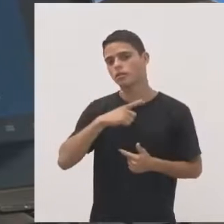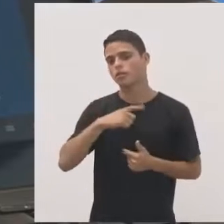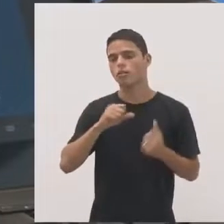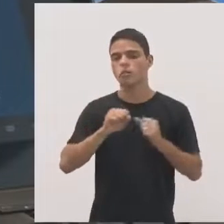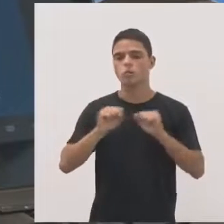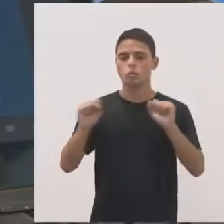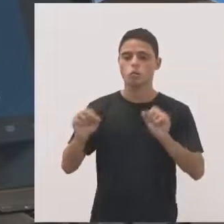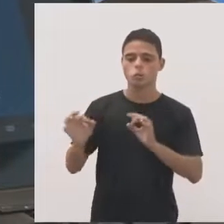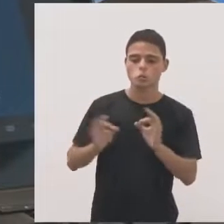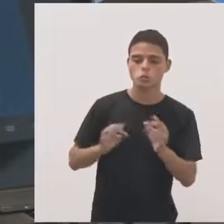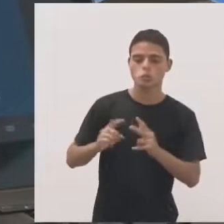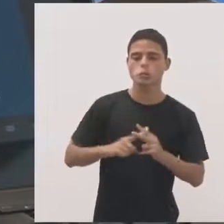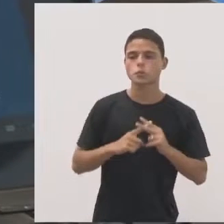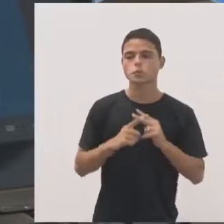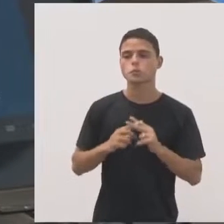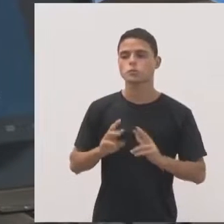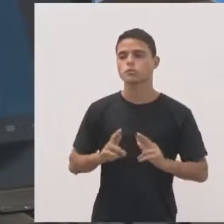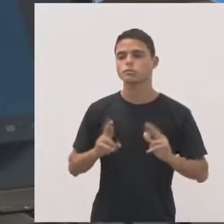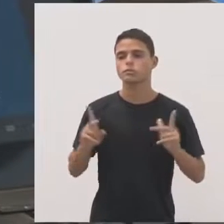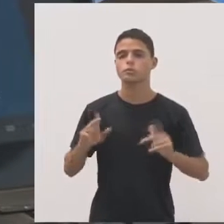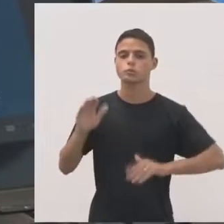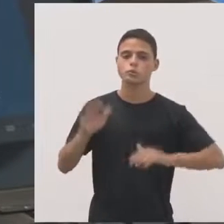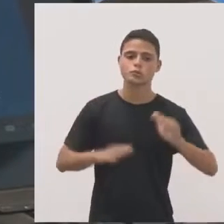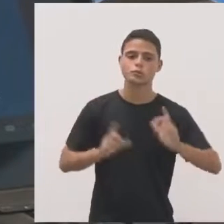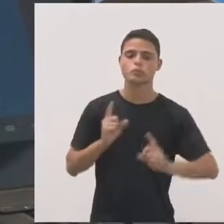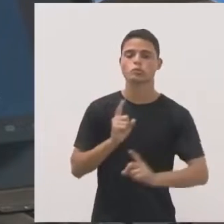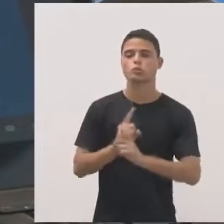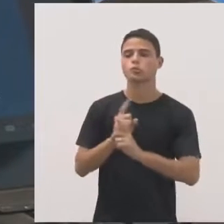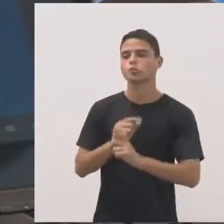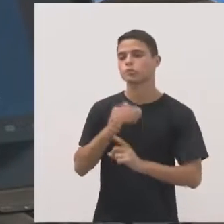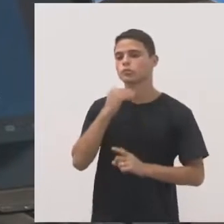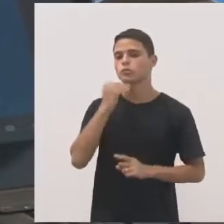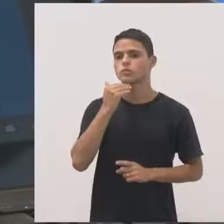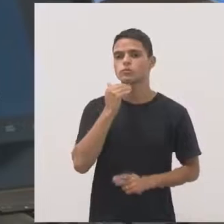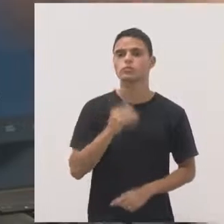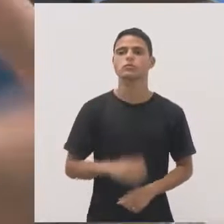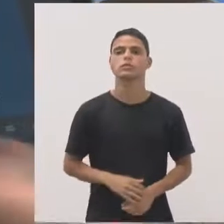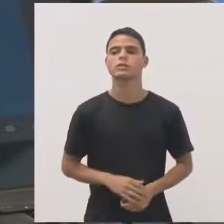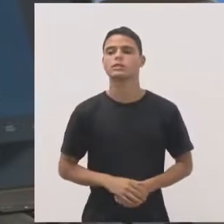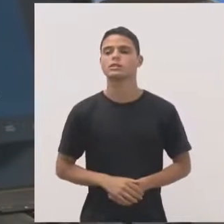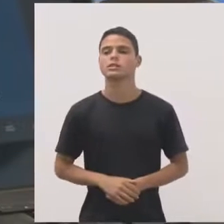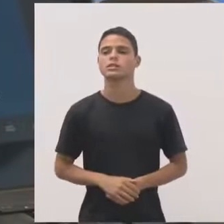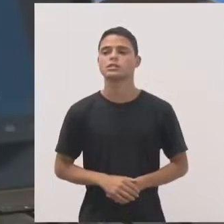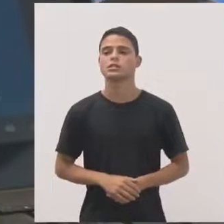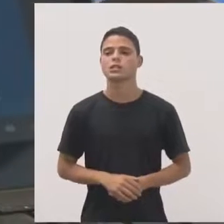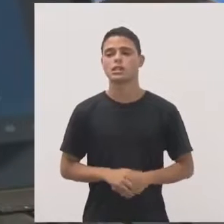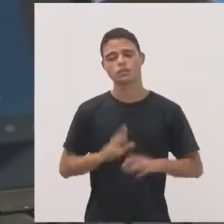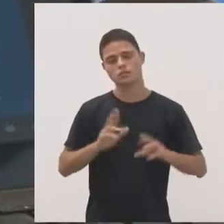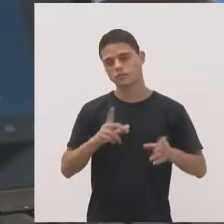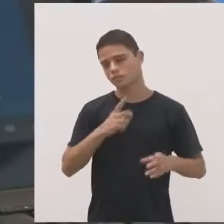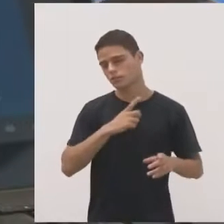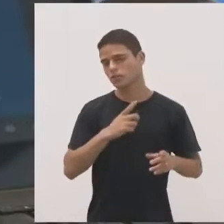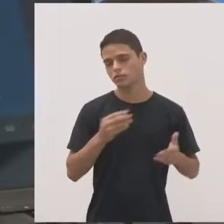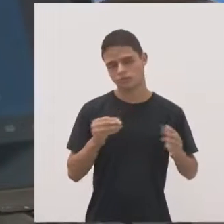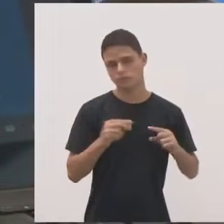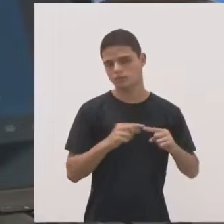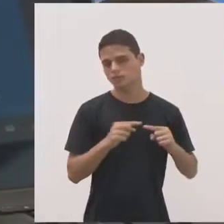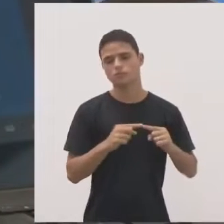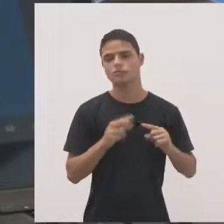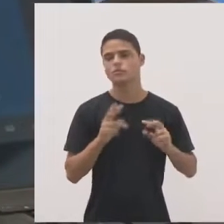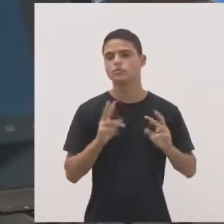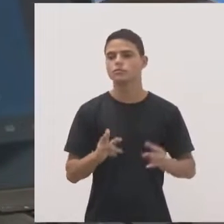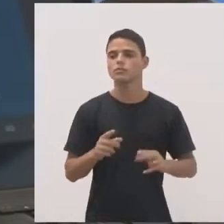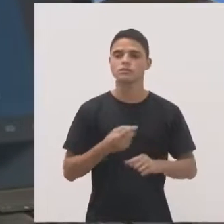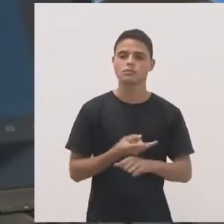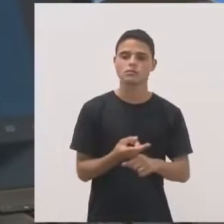configuração que não é do Brasil. Então, às vezes, a interrogação fica em outro lugar, então tem tudo isso, tá bom?